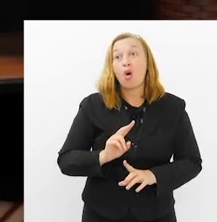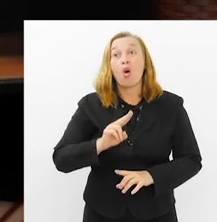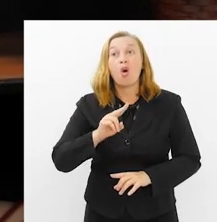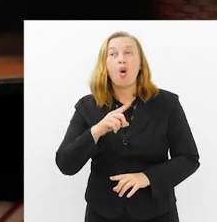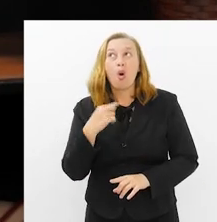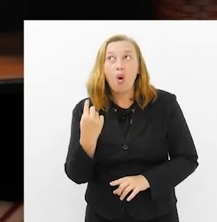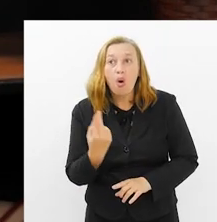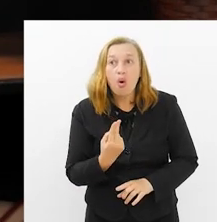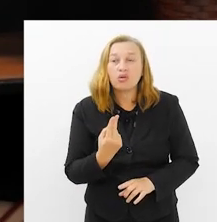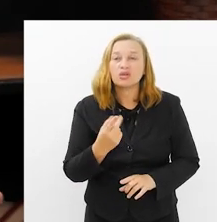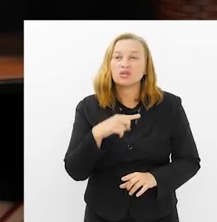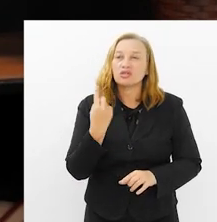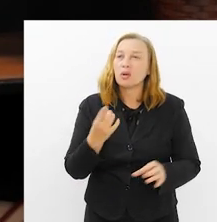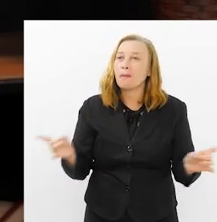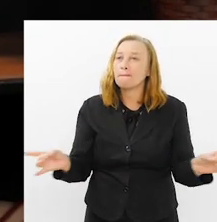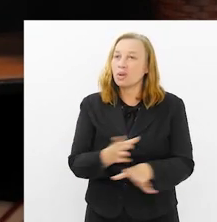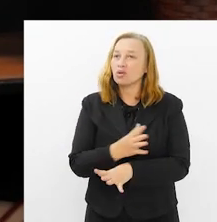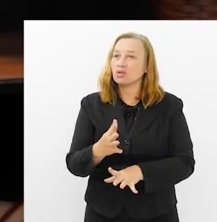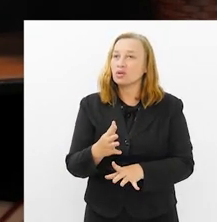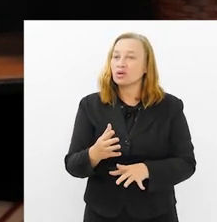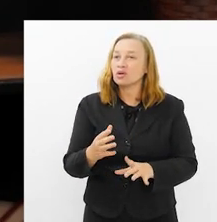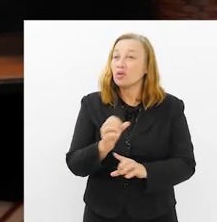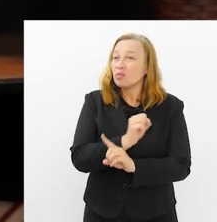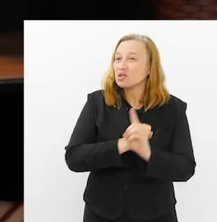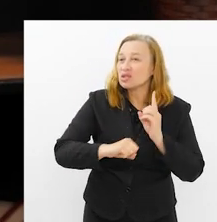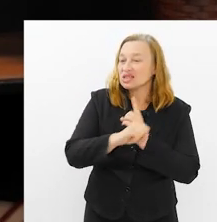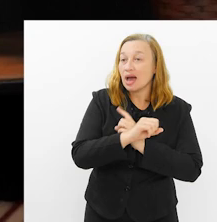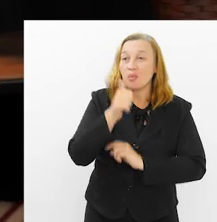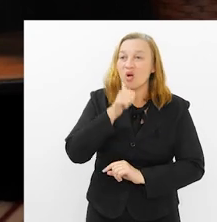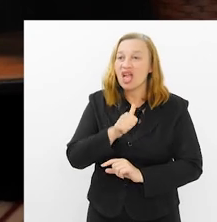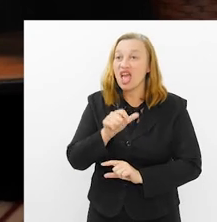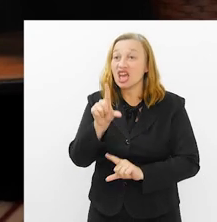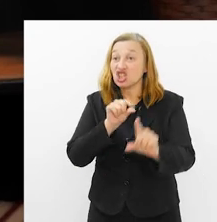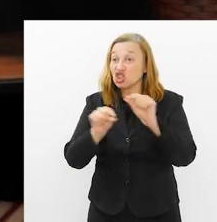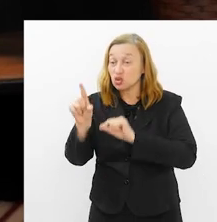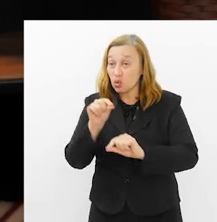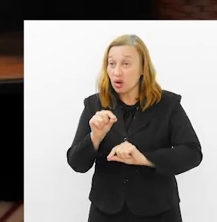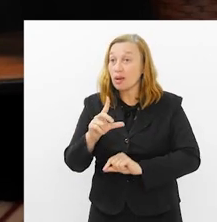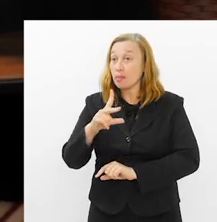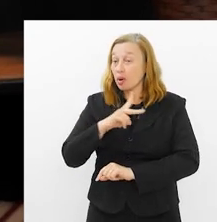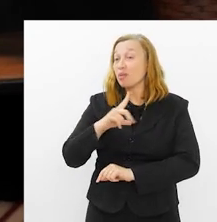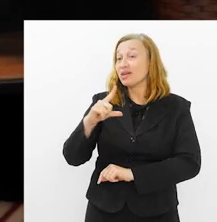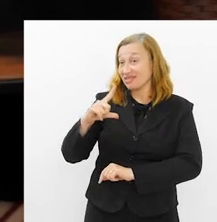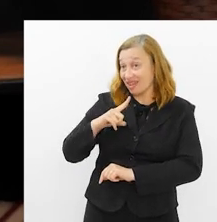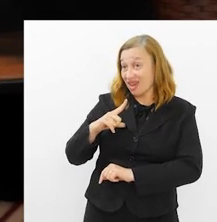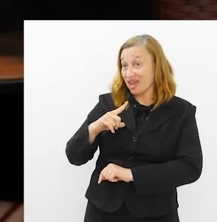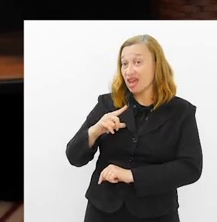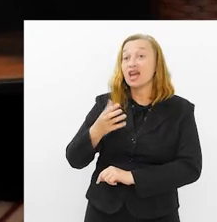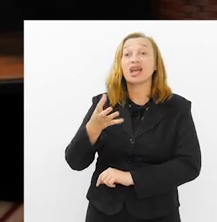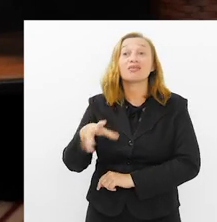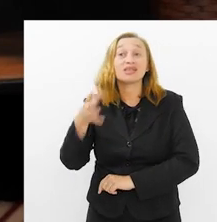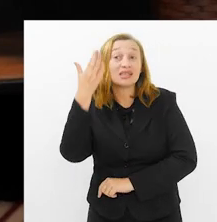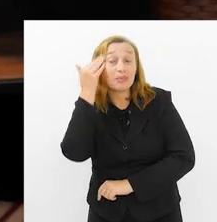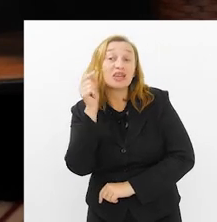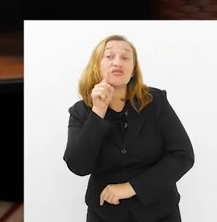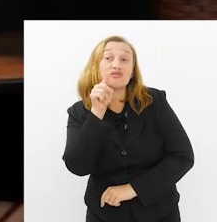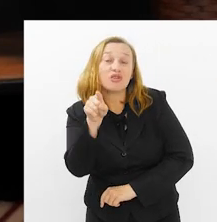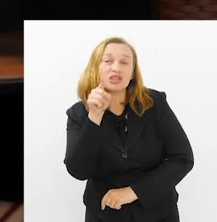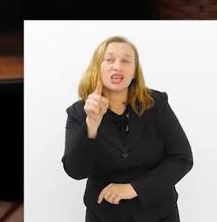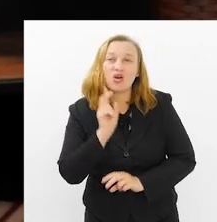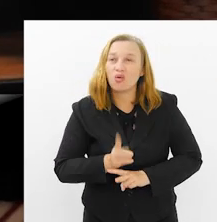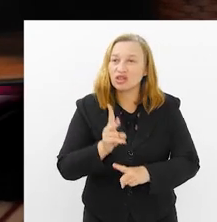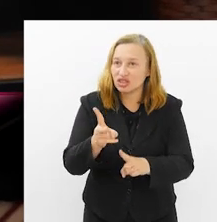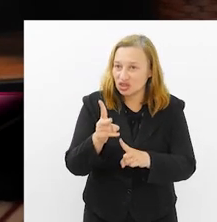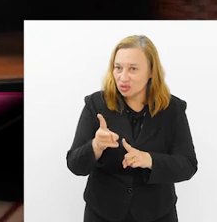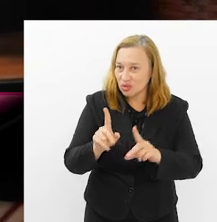julgamentos e expectativas? Será que estamos prontos para uma sociedade onde a mulher é livre para escolher seu próprio caminho?